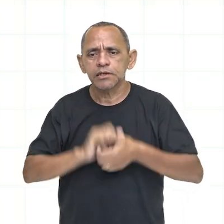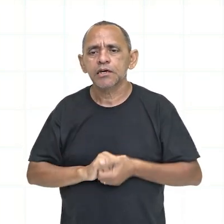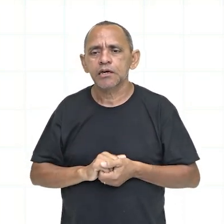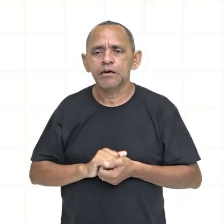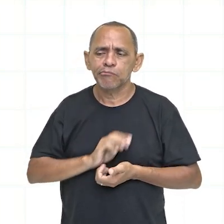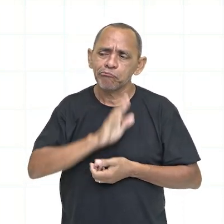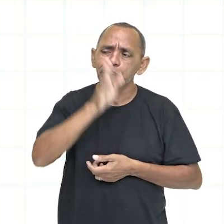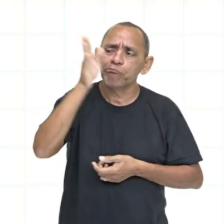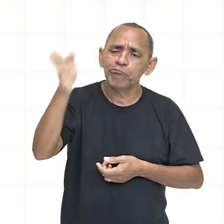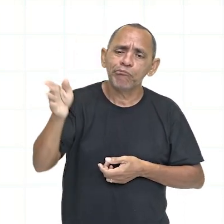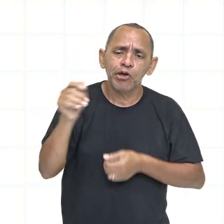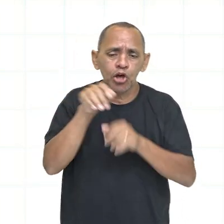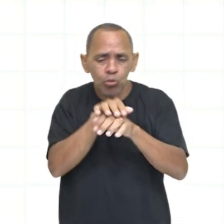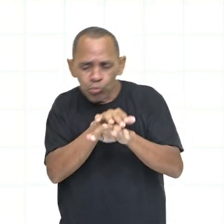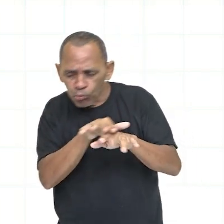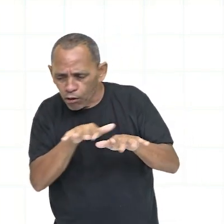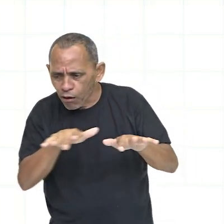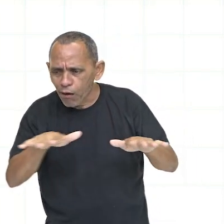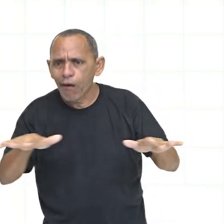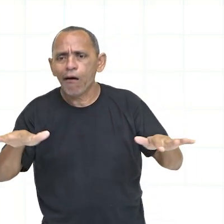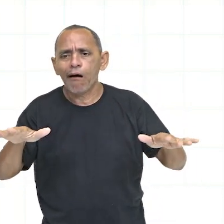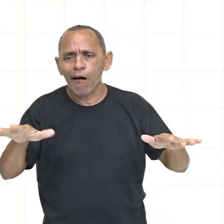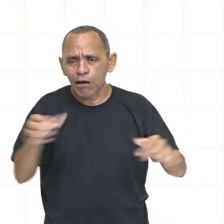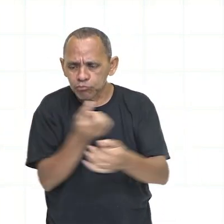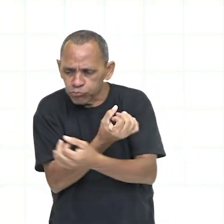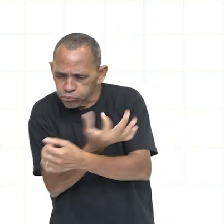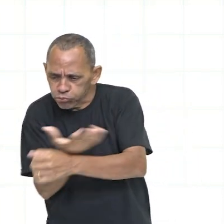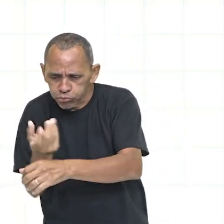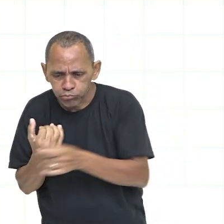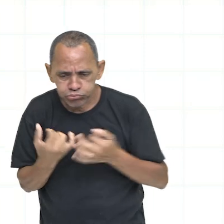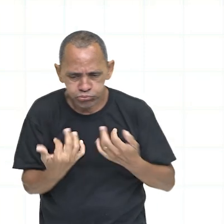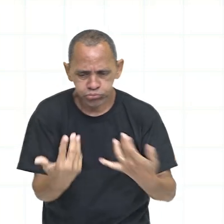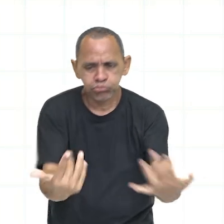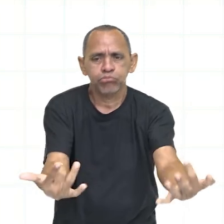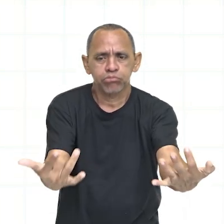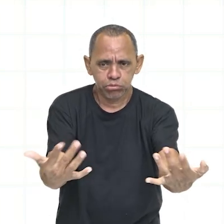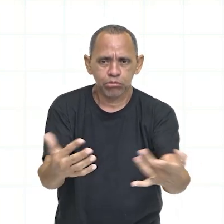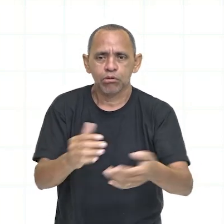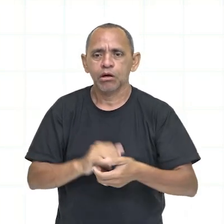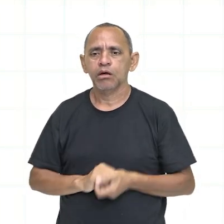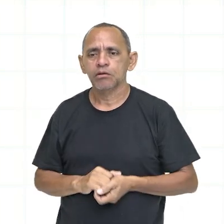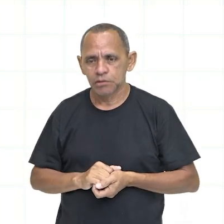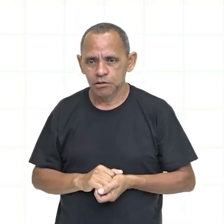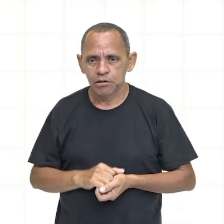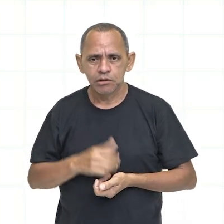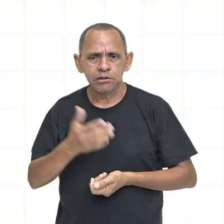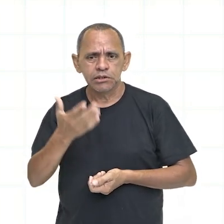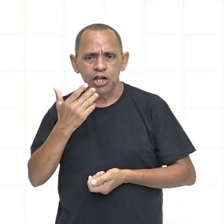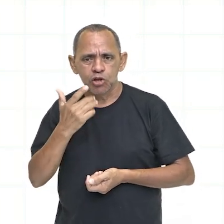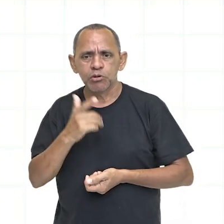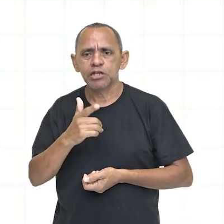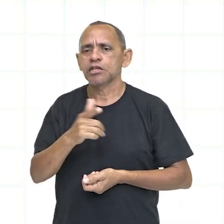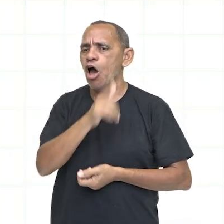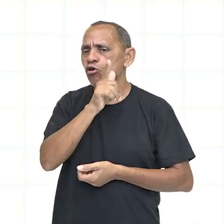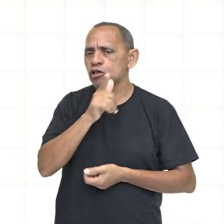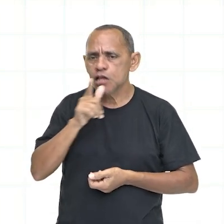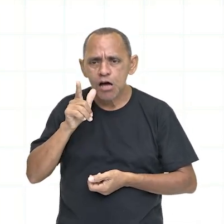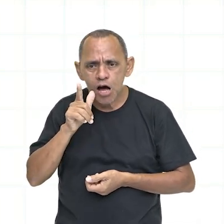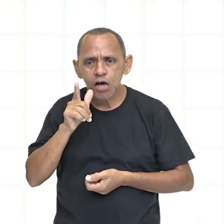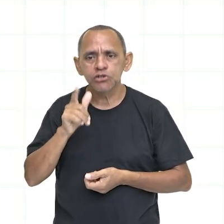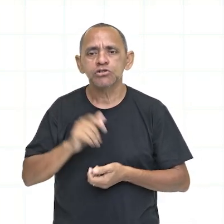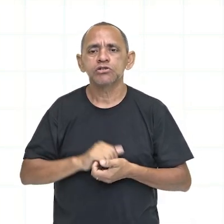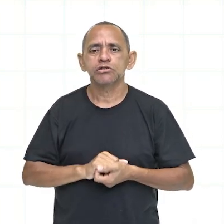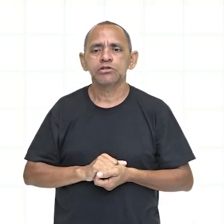essa conexão aqui, tá certo? Então, essa palavrinha está conectando. A temperatura estava